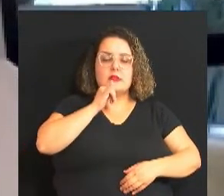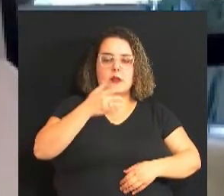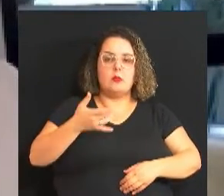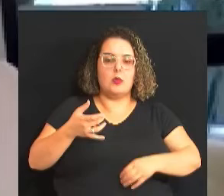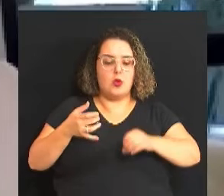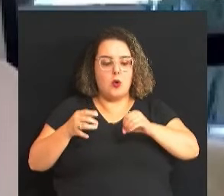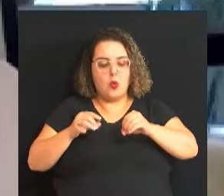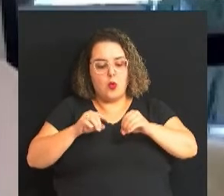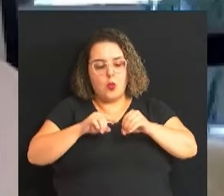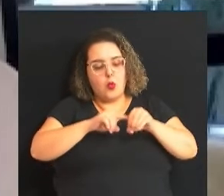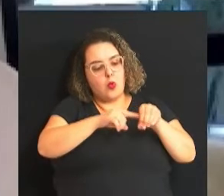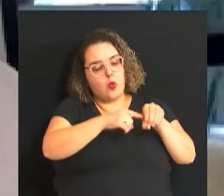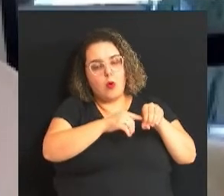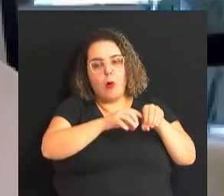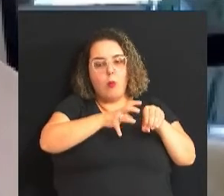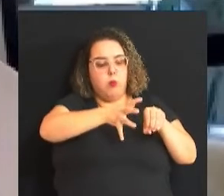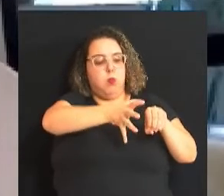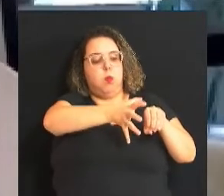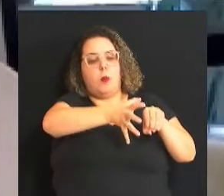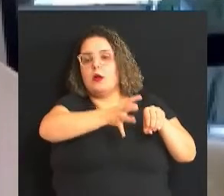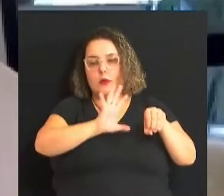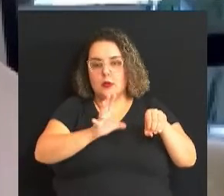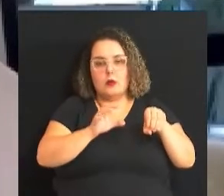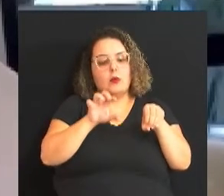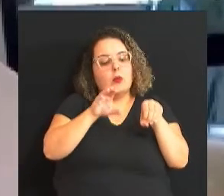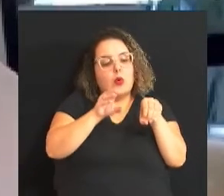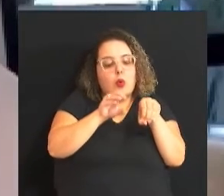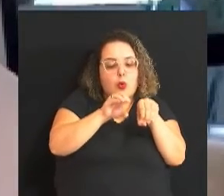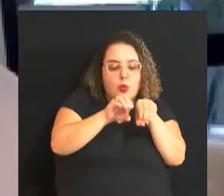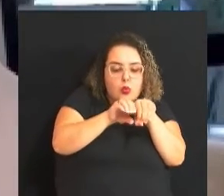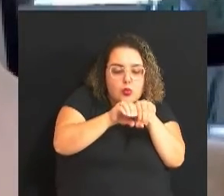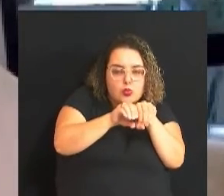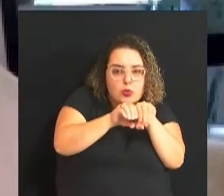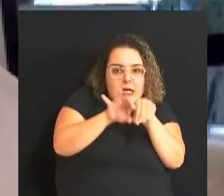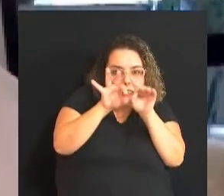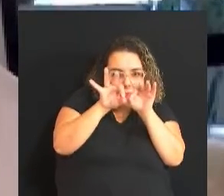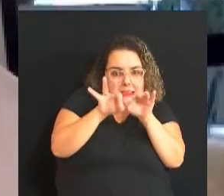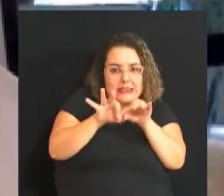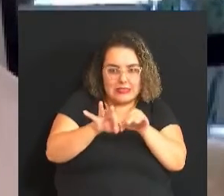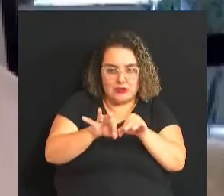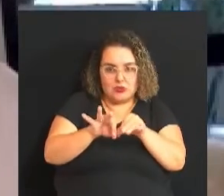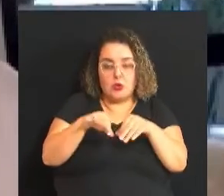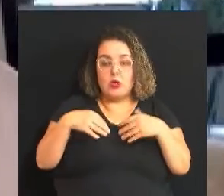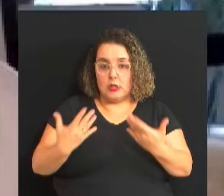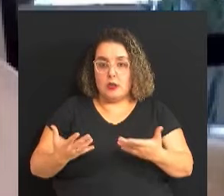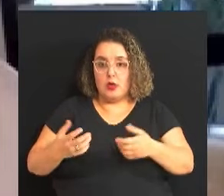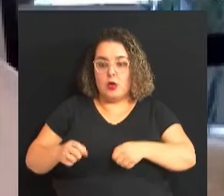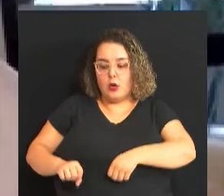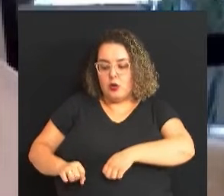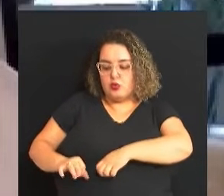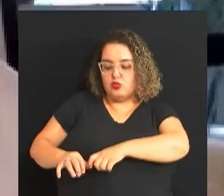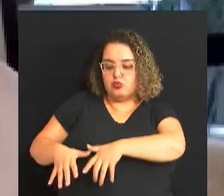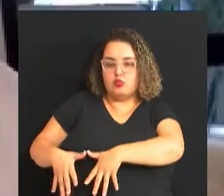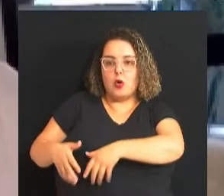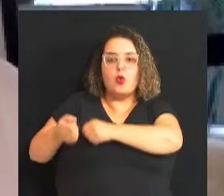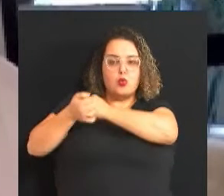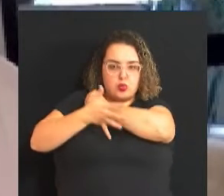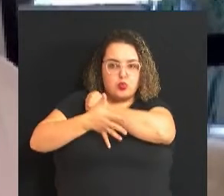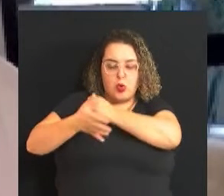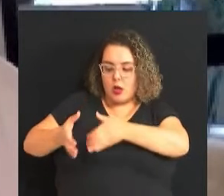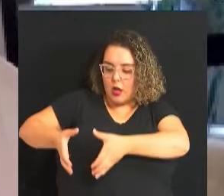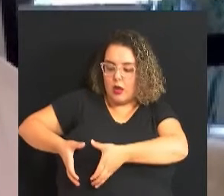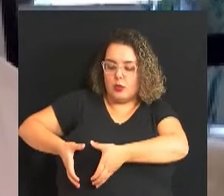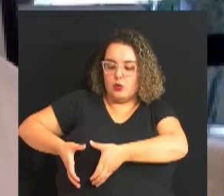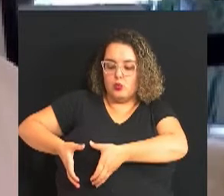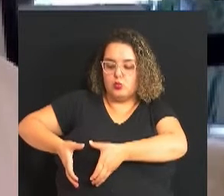é. Ela é exatamente do tamanho da saída do intestino. Então a pessoa evacua e cai nessa bolsinha. O